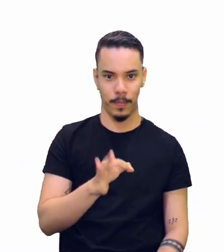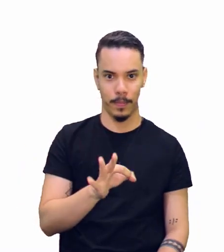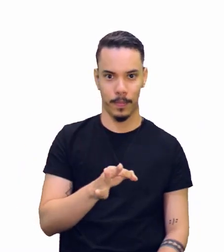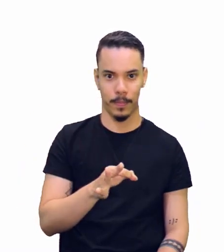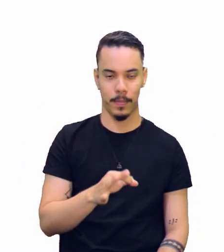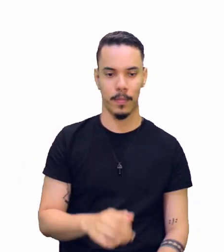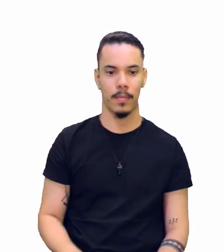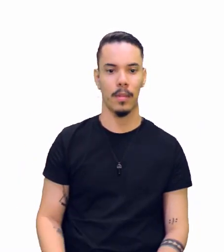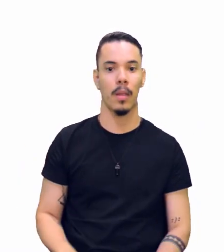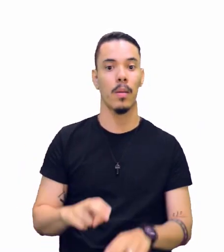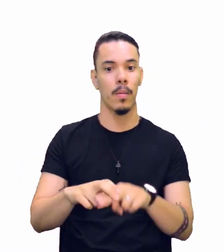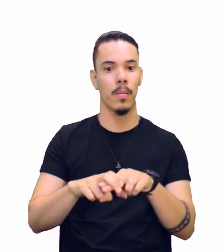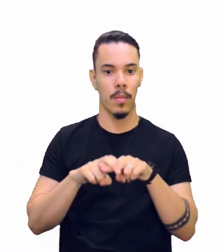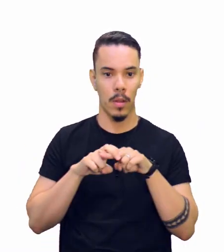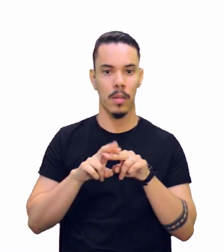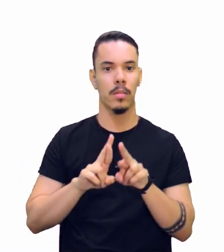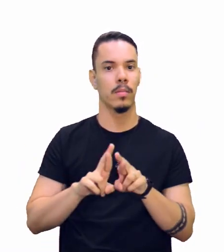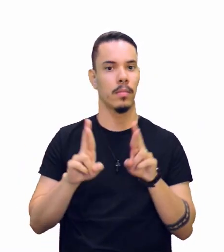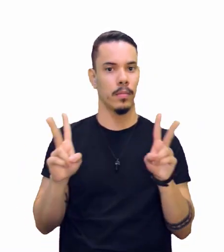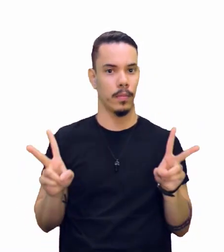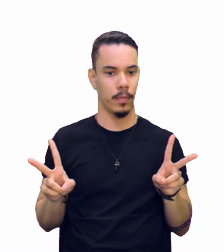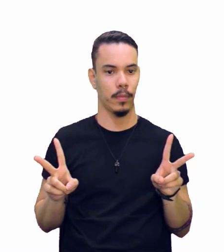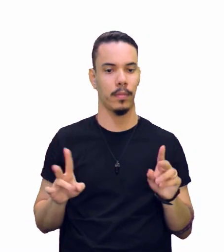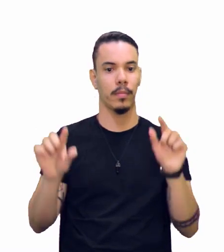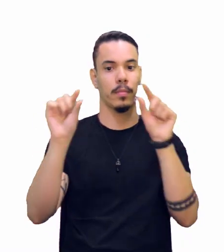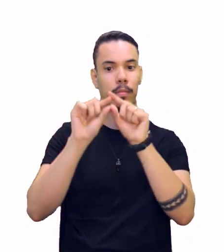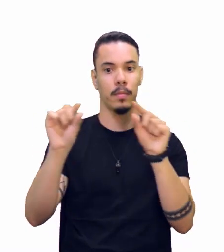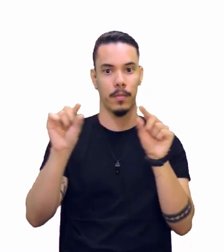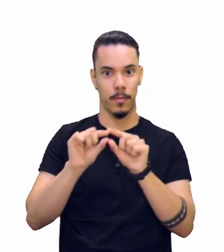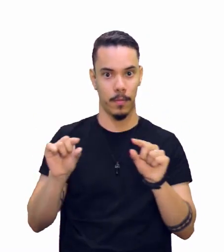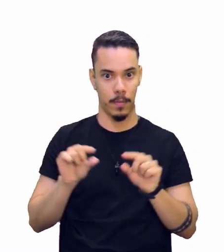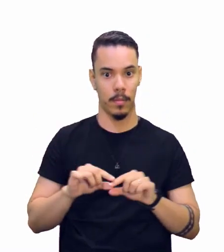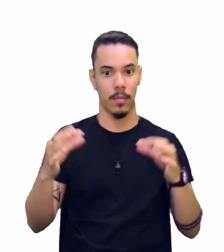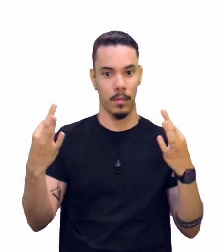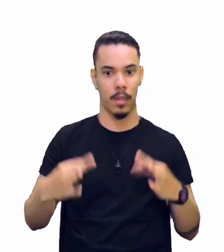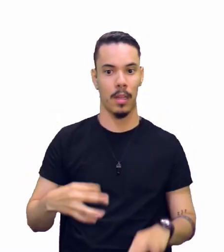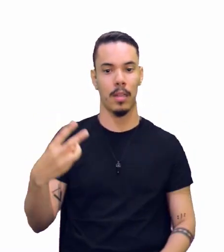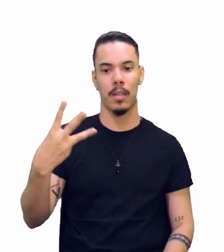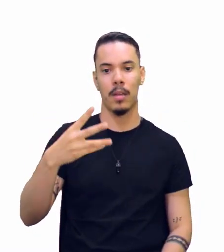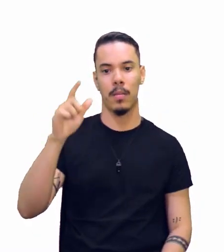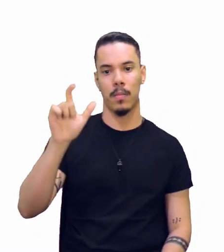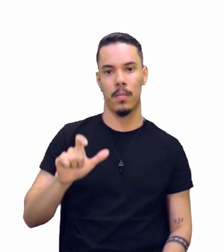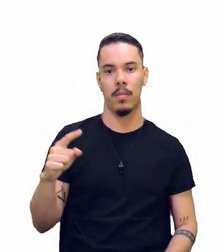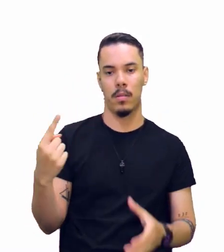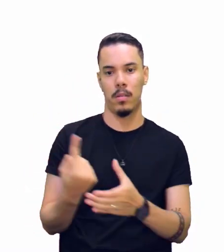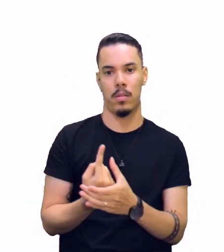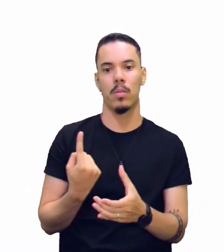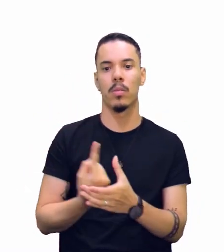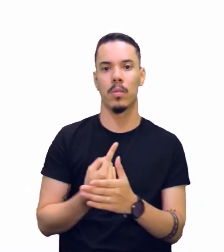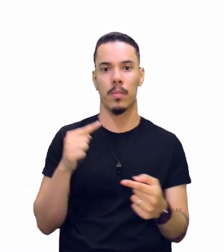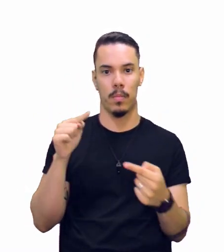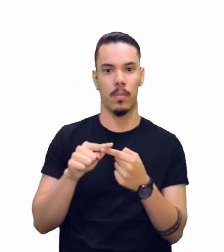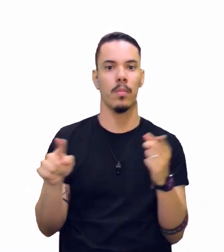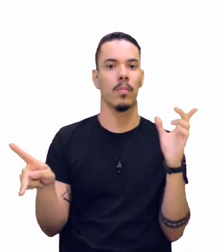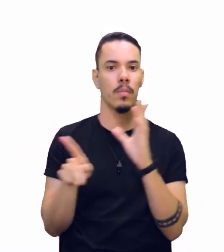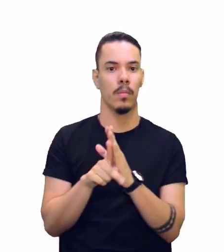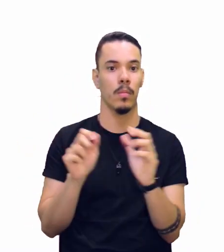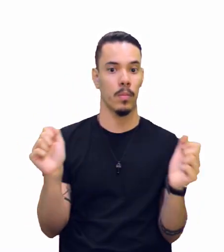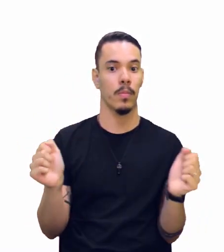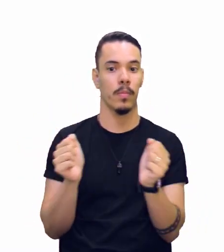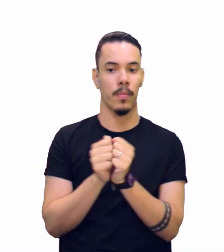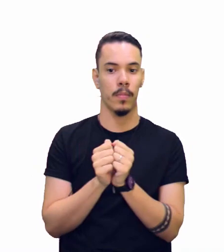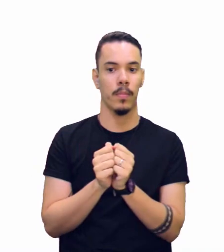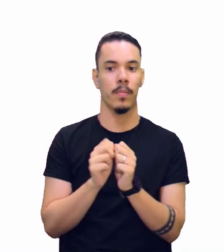ES. Por isso que ele ficou diferente. Frases afirmativas, terceira pessoa do singular, quando tem singular mesmo. Então,